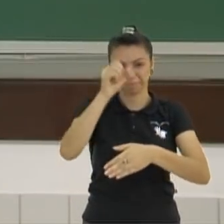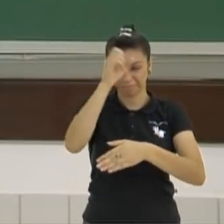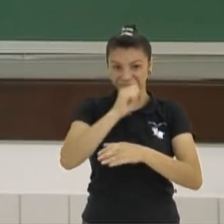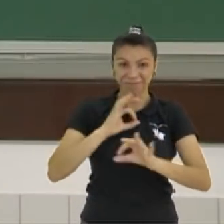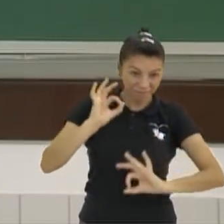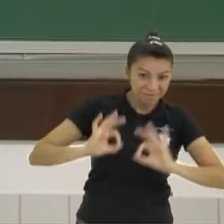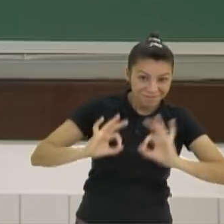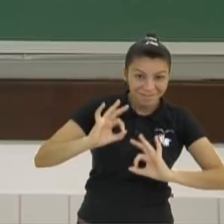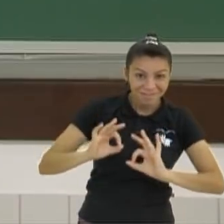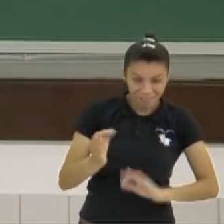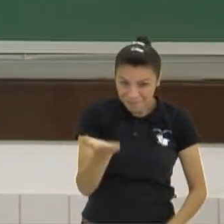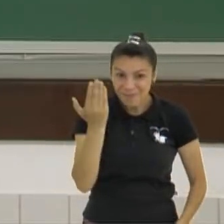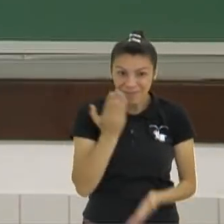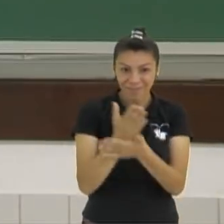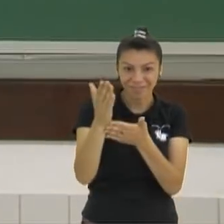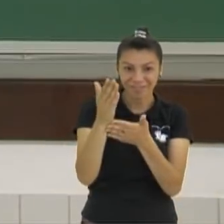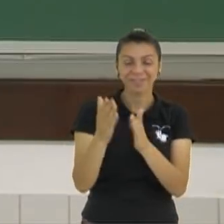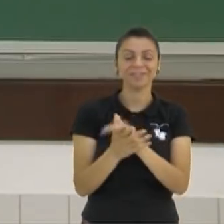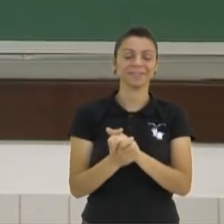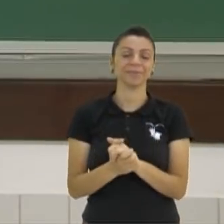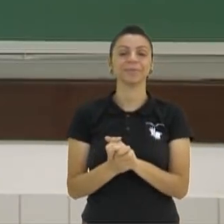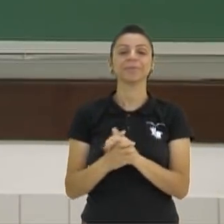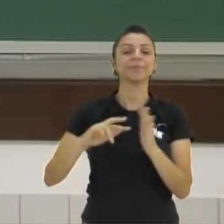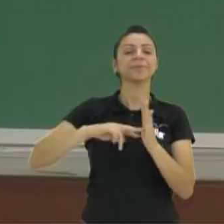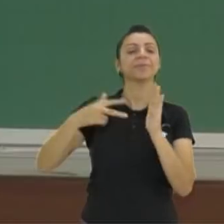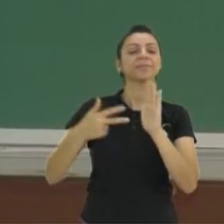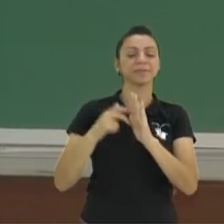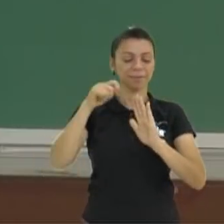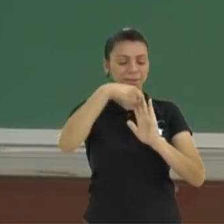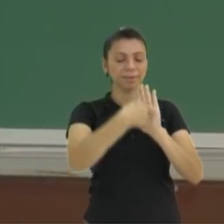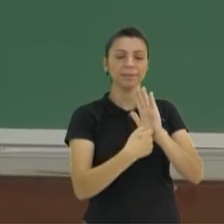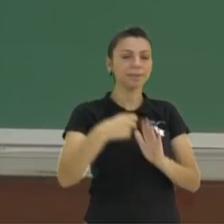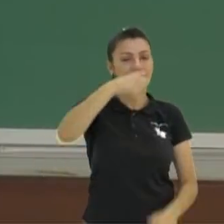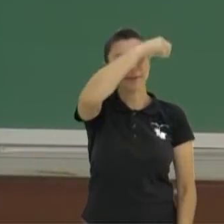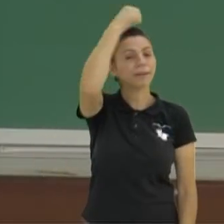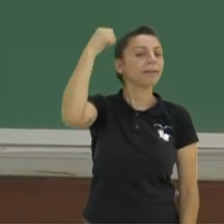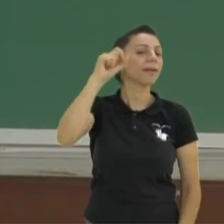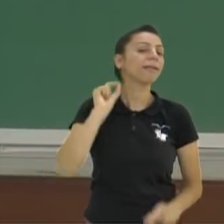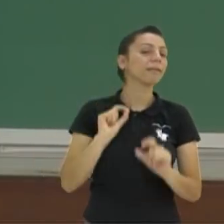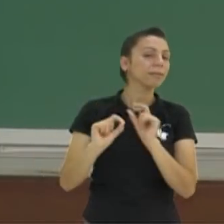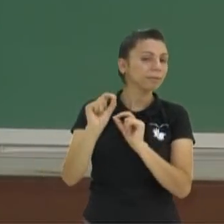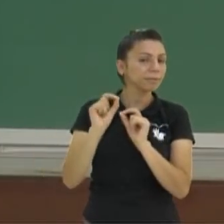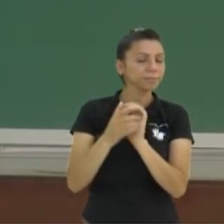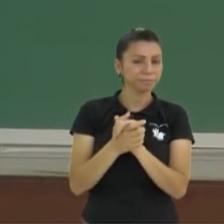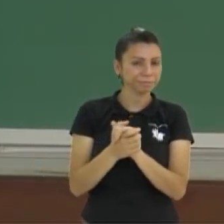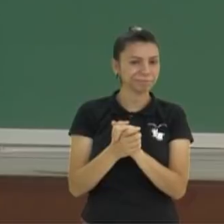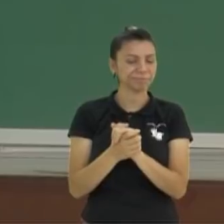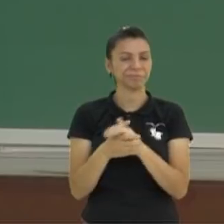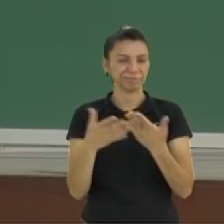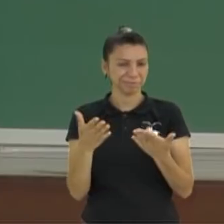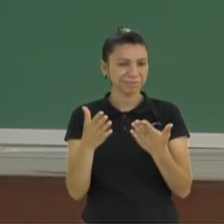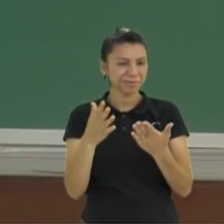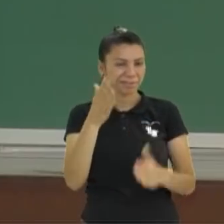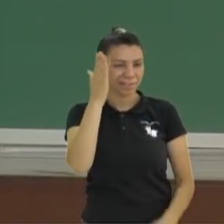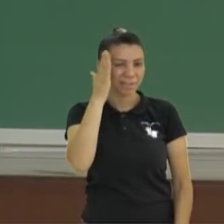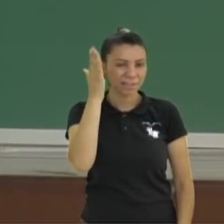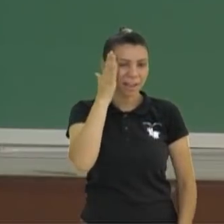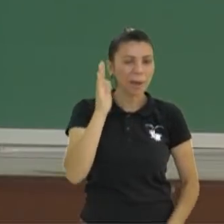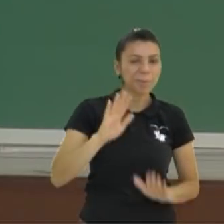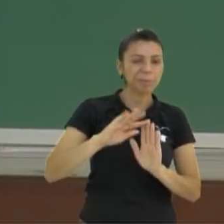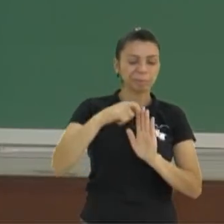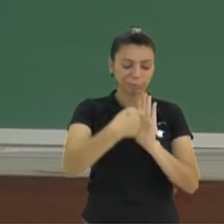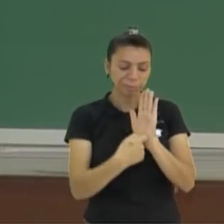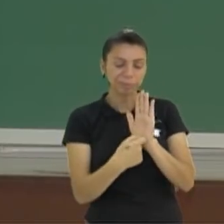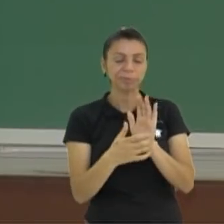vamos lá. O que são textos sagrados? Você já se perguntou? Você sabe o que são textos sagrados? Qual